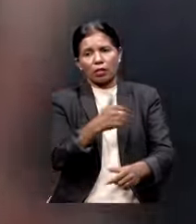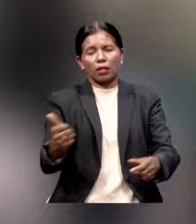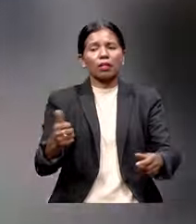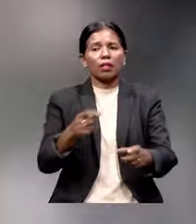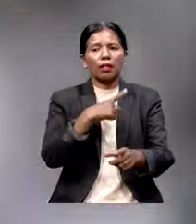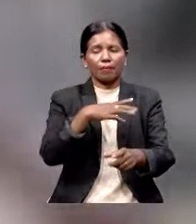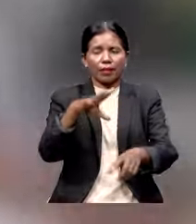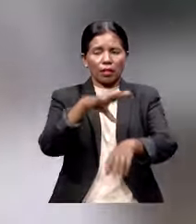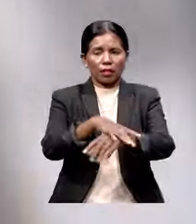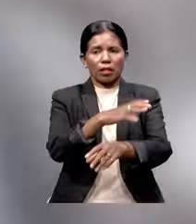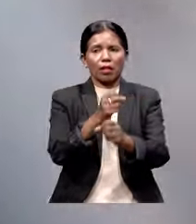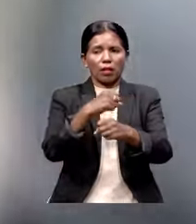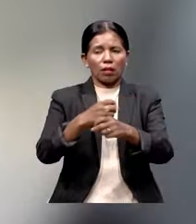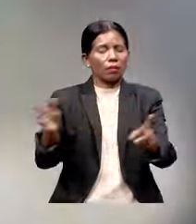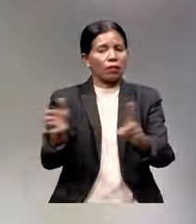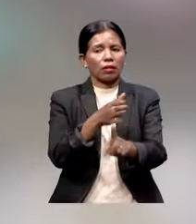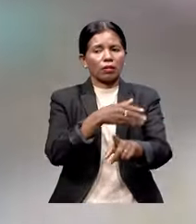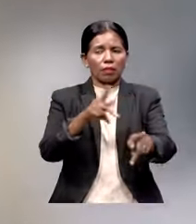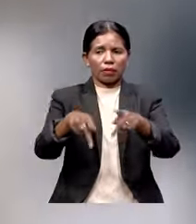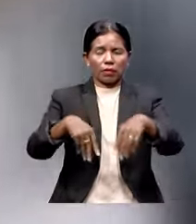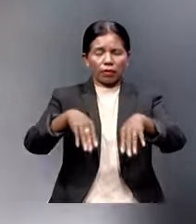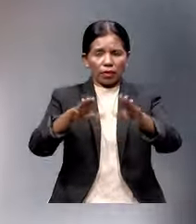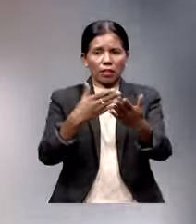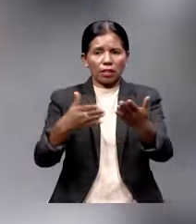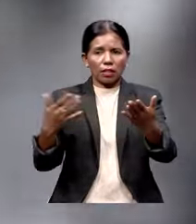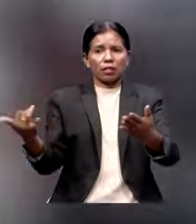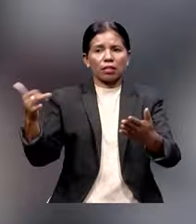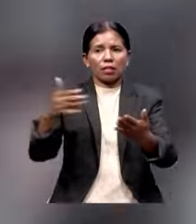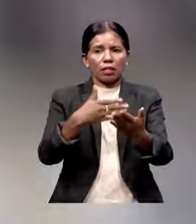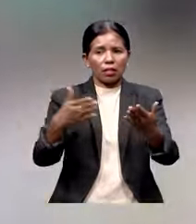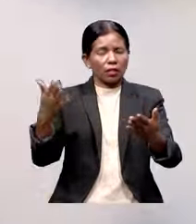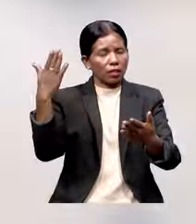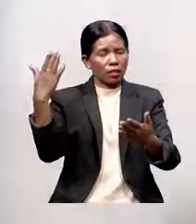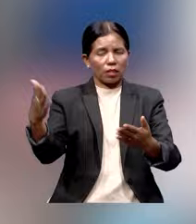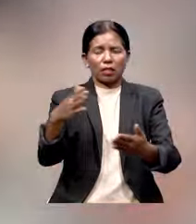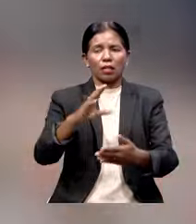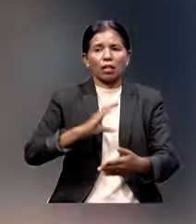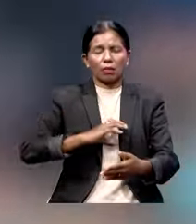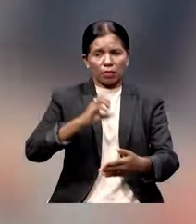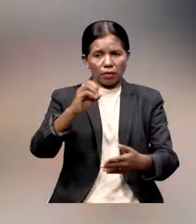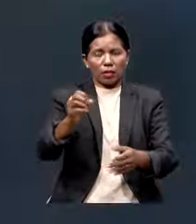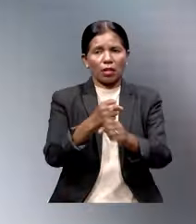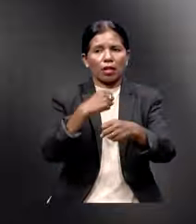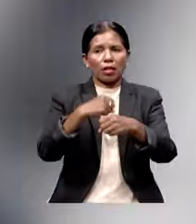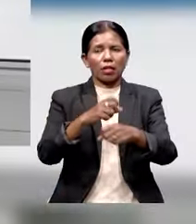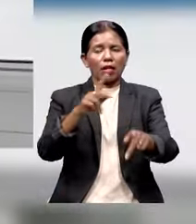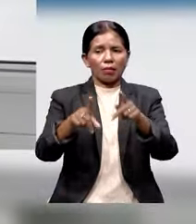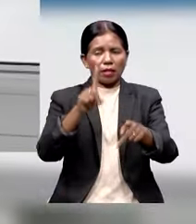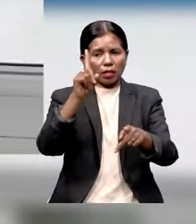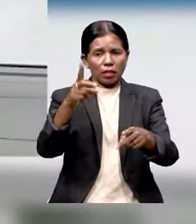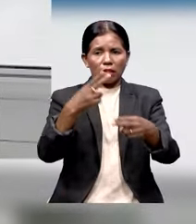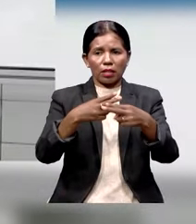agressão físico no mos bacorahu negociante ambulante sirane produto ia área a campo baru odi resulta vendedor ida